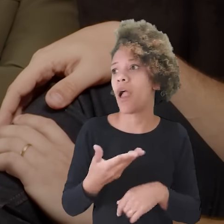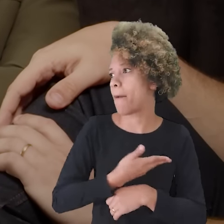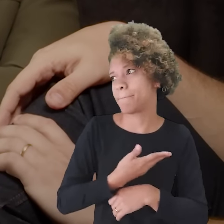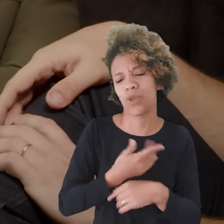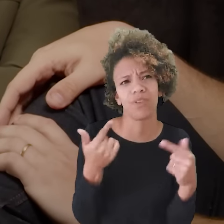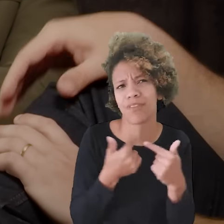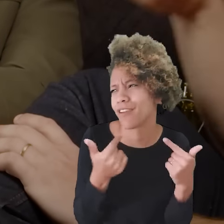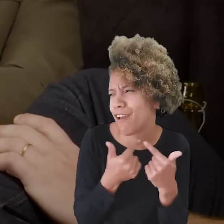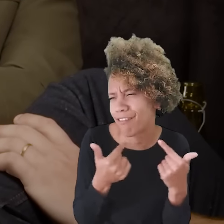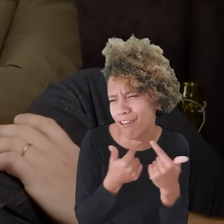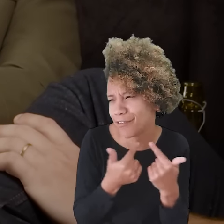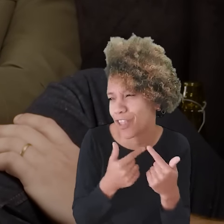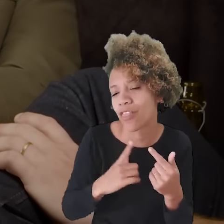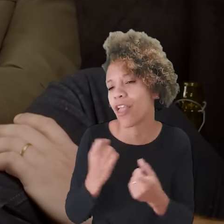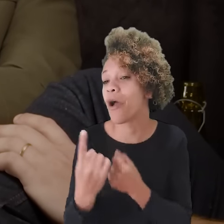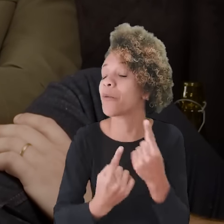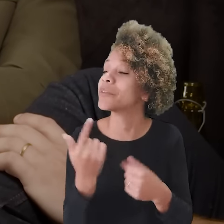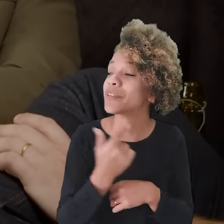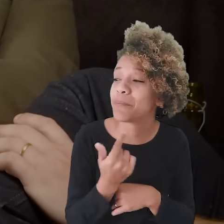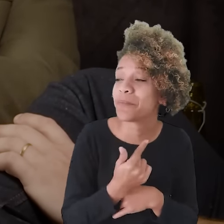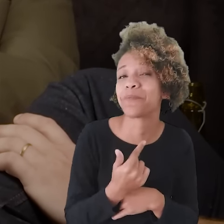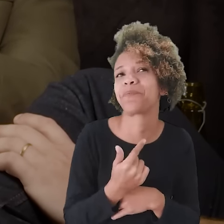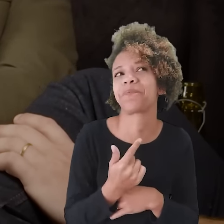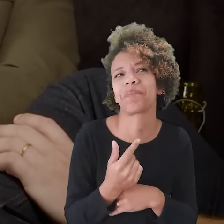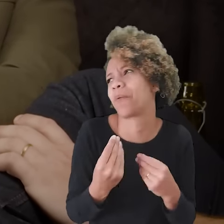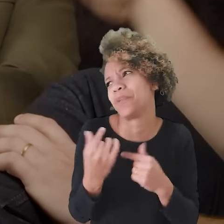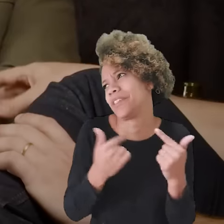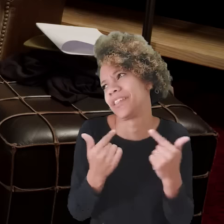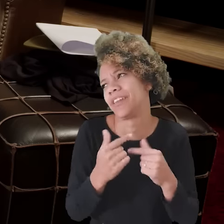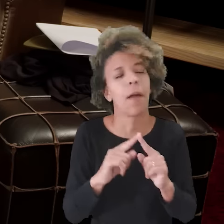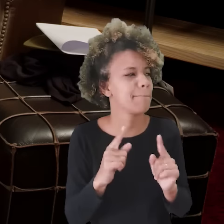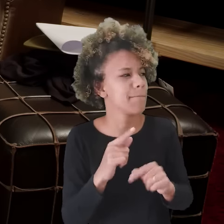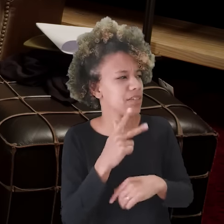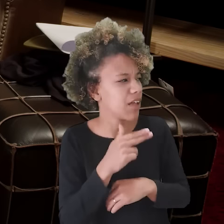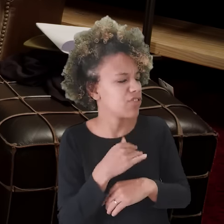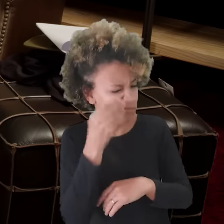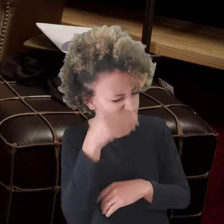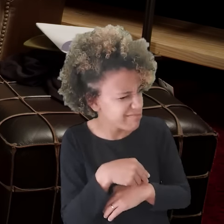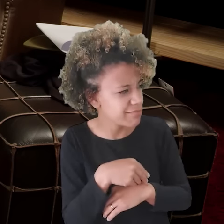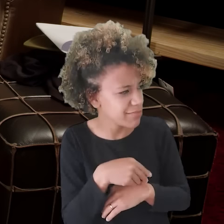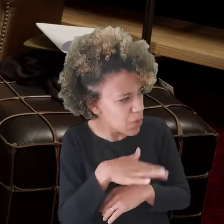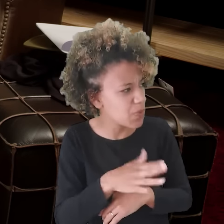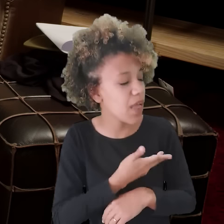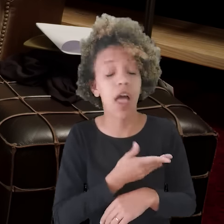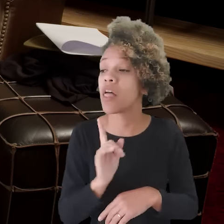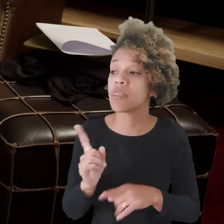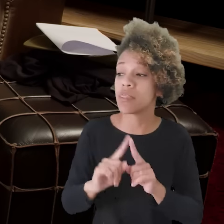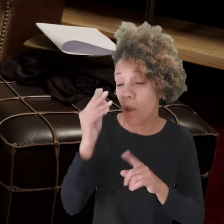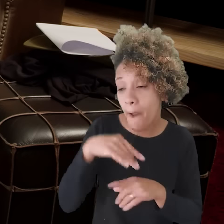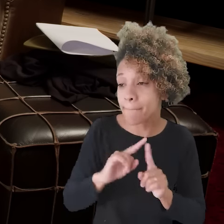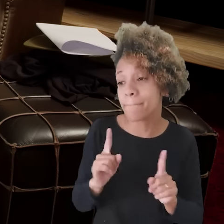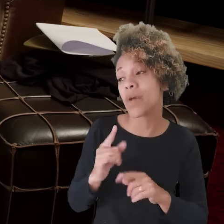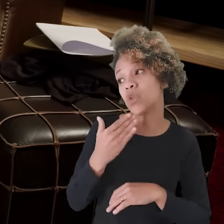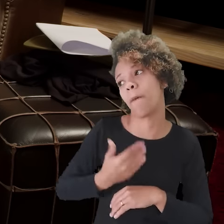os meus amigos eles são muito engraçados assim eu tenho uns amigos que eles são muito engraçados vocês se considera Às vezes o cara mais sem graça dos seus amigos não mas